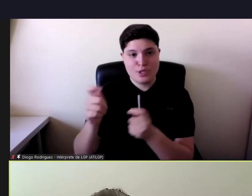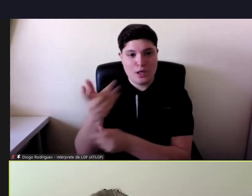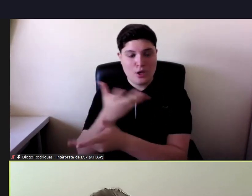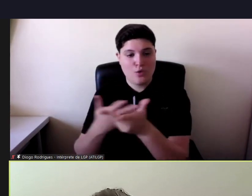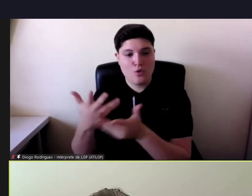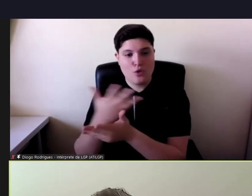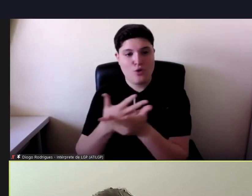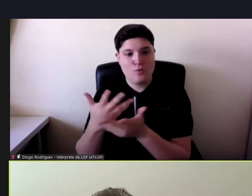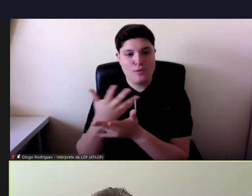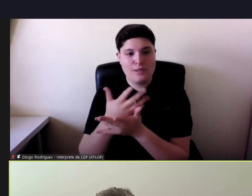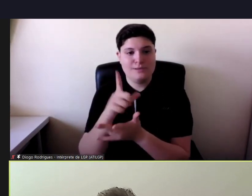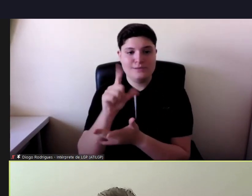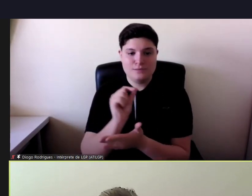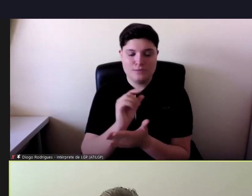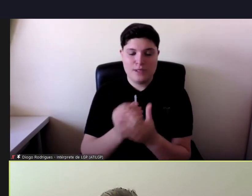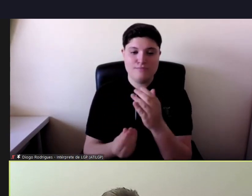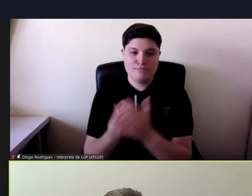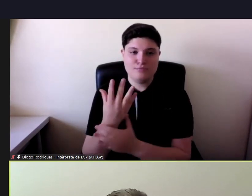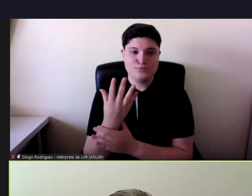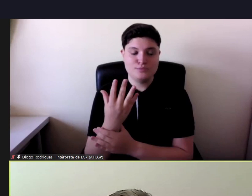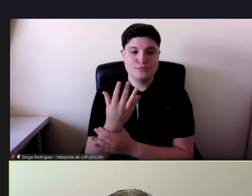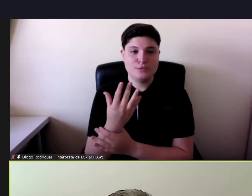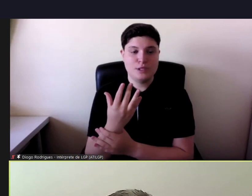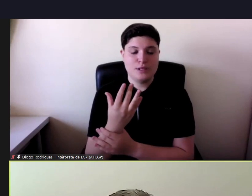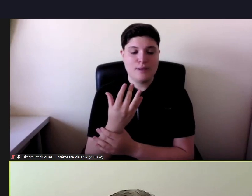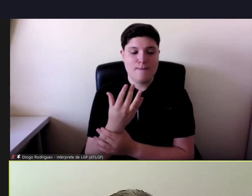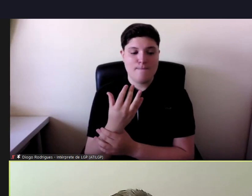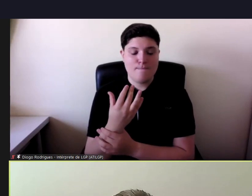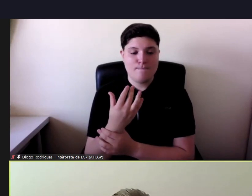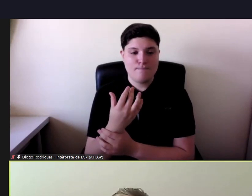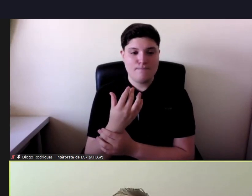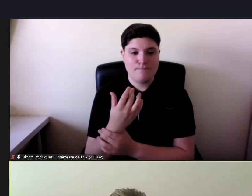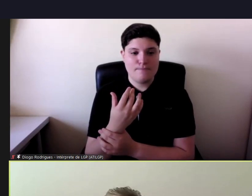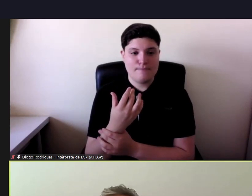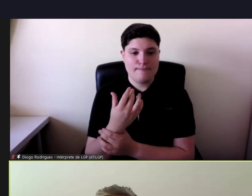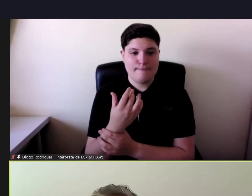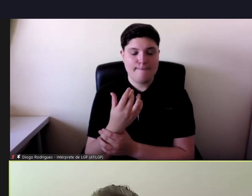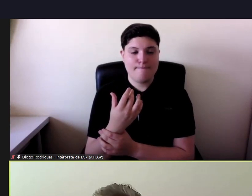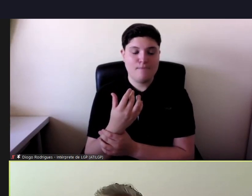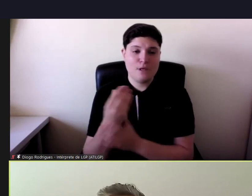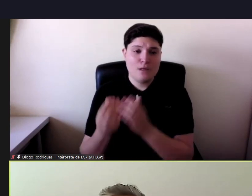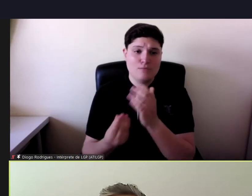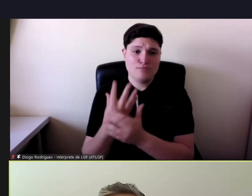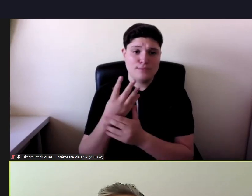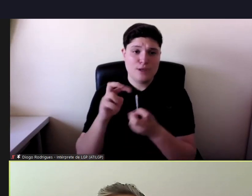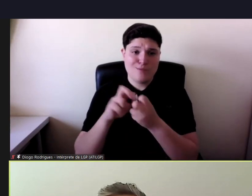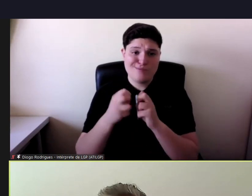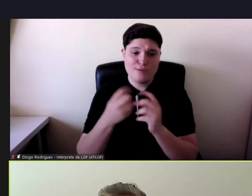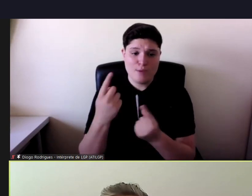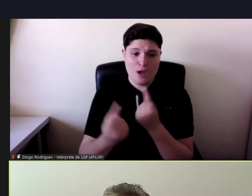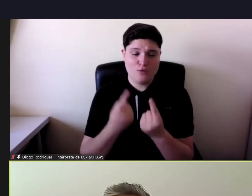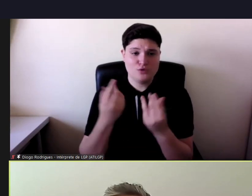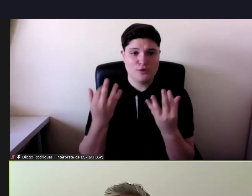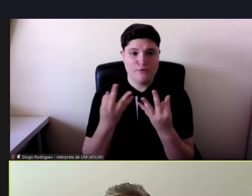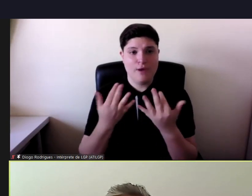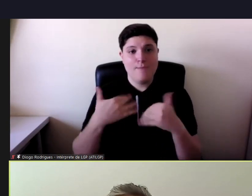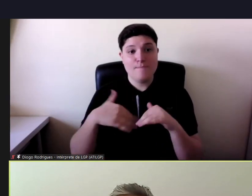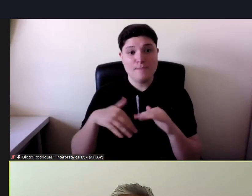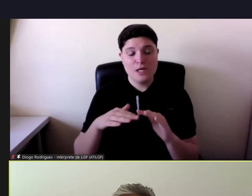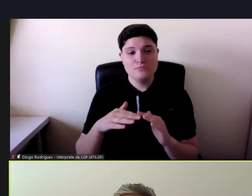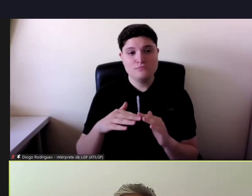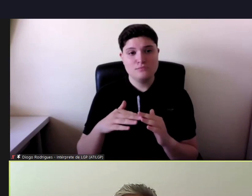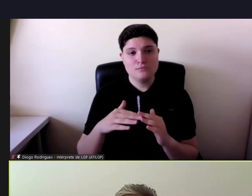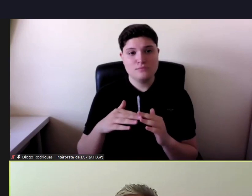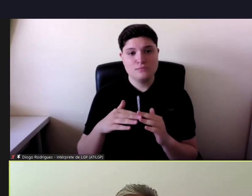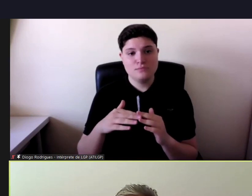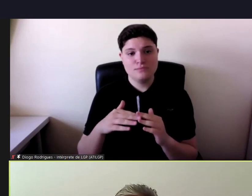para a sustentabilidade acarreta, naturalmente, novos desafios e inovação transformadora, e é dentro disso